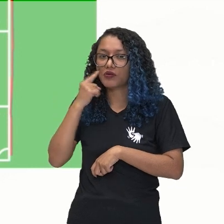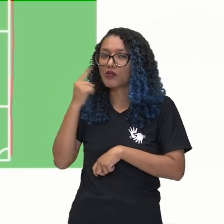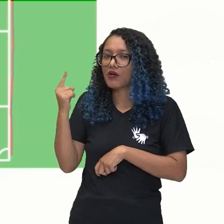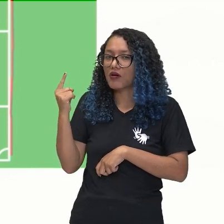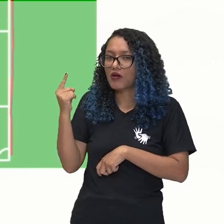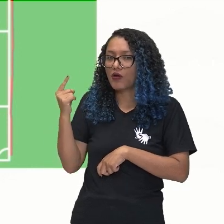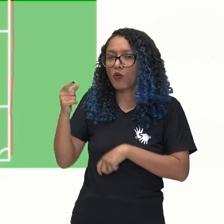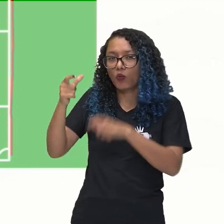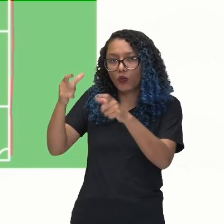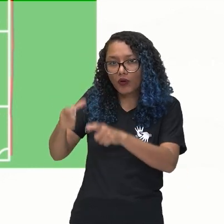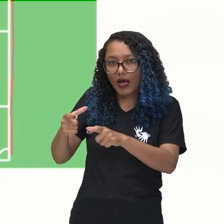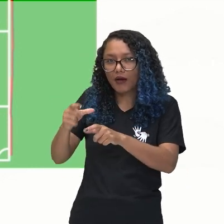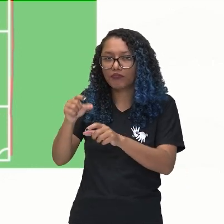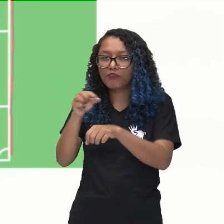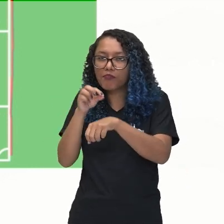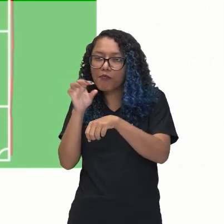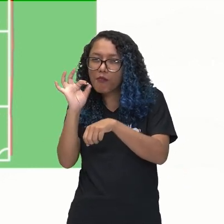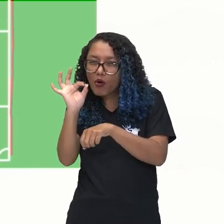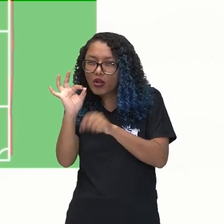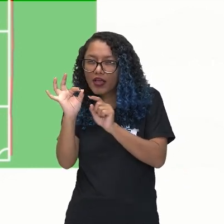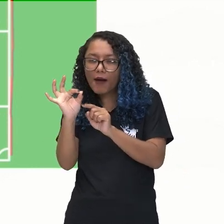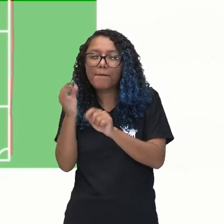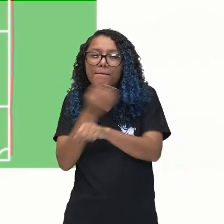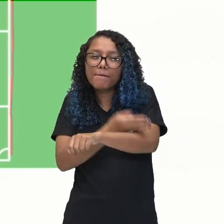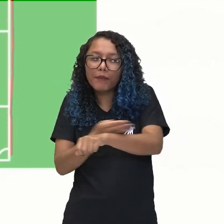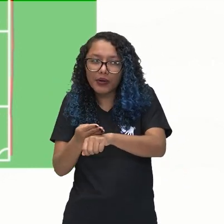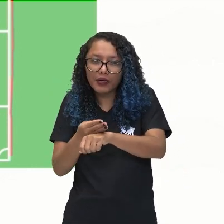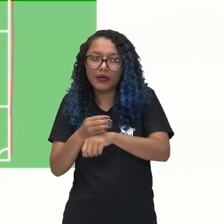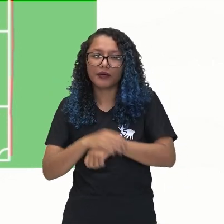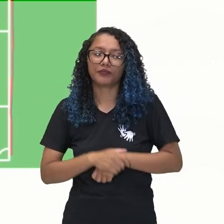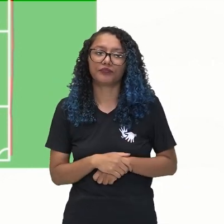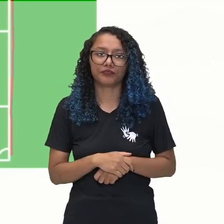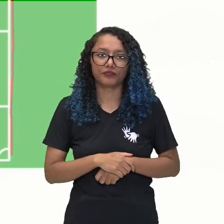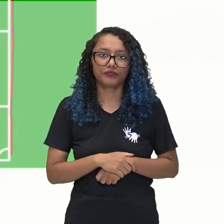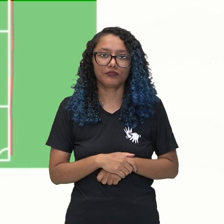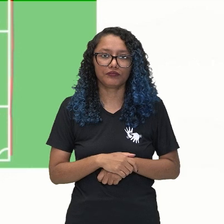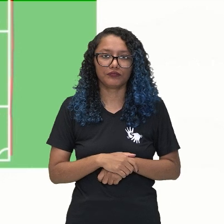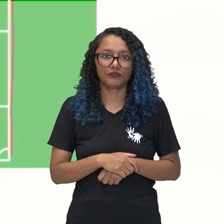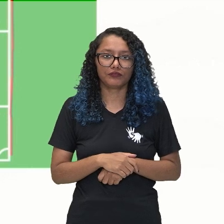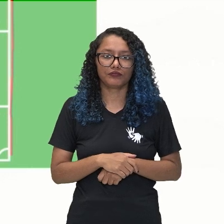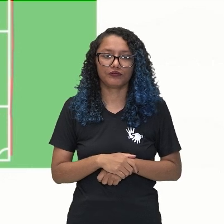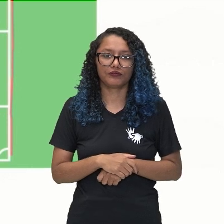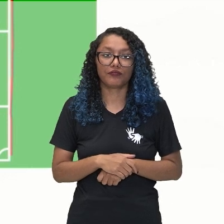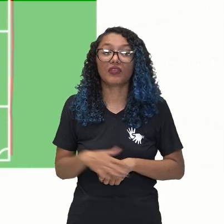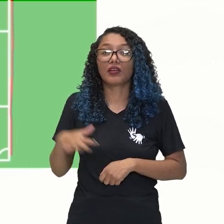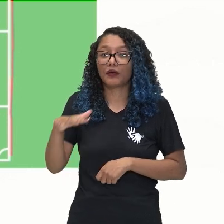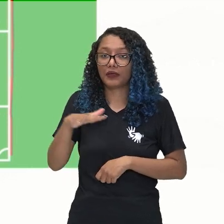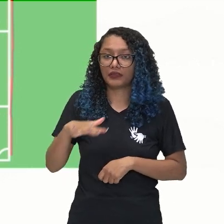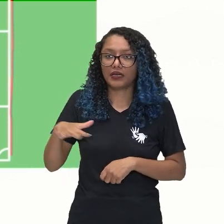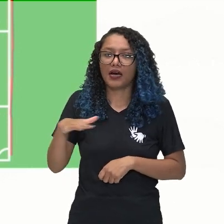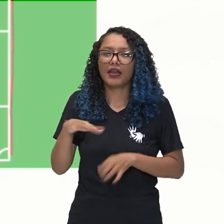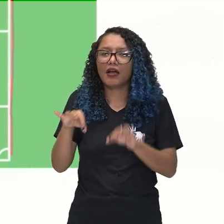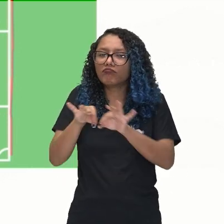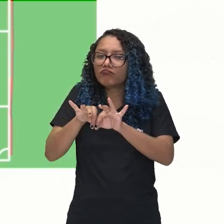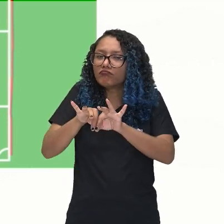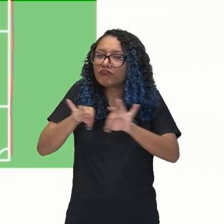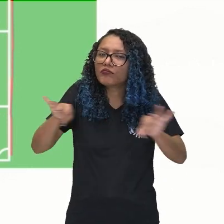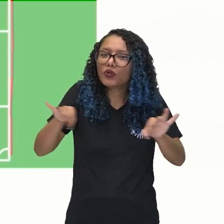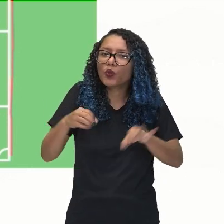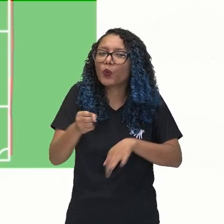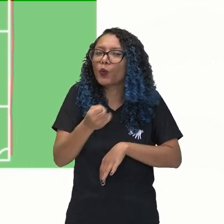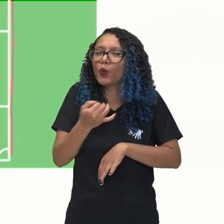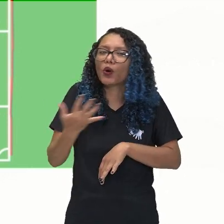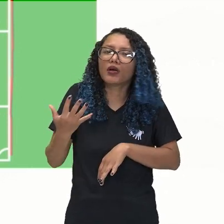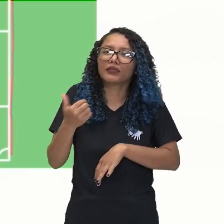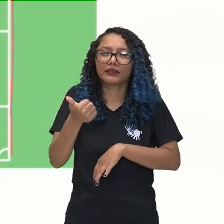Ok? Então, a grande área, chamada área penal, ela tem uma distância aqui de